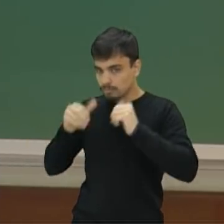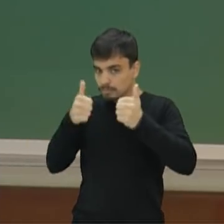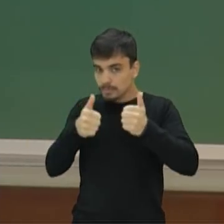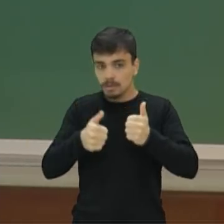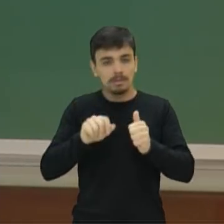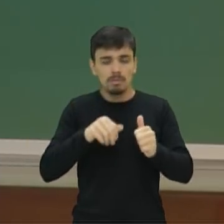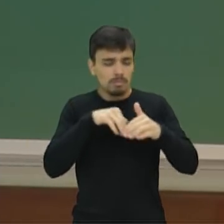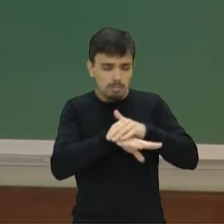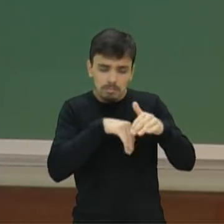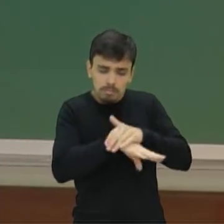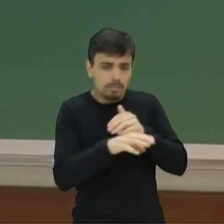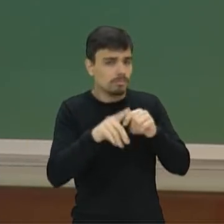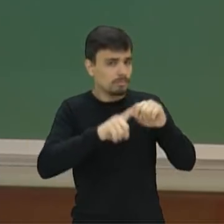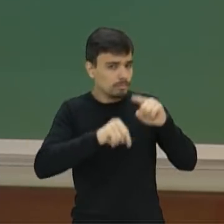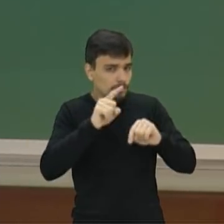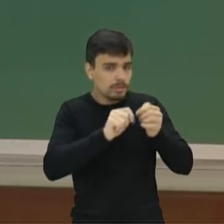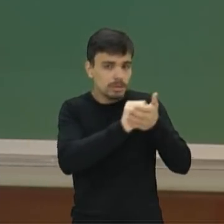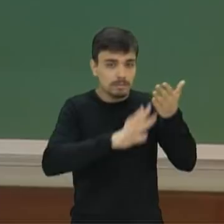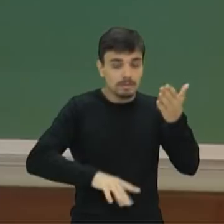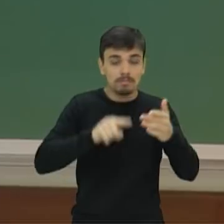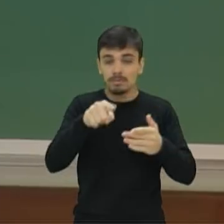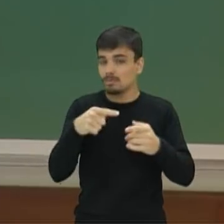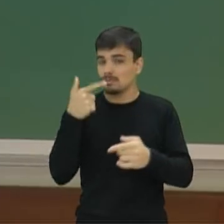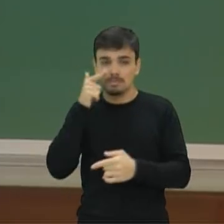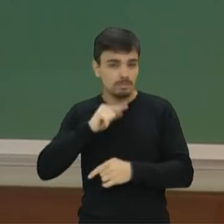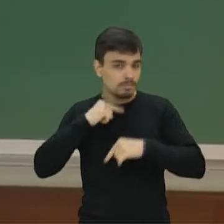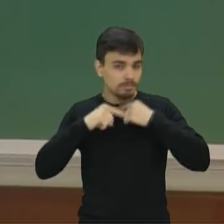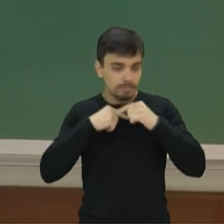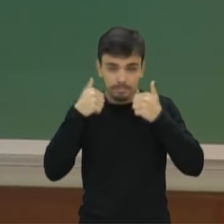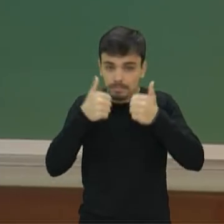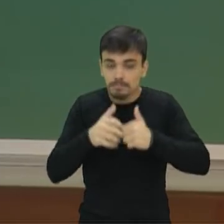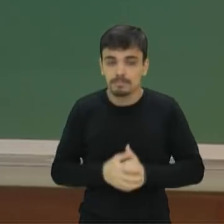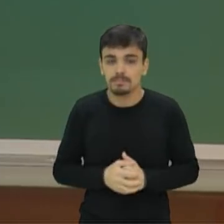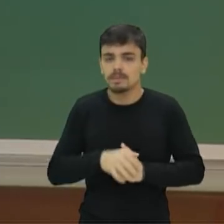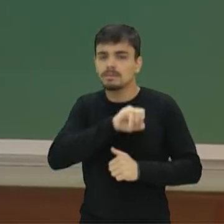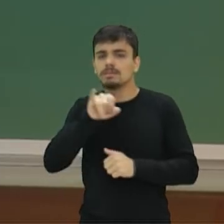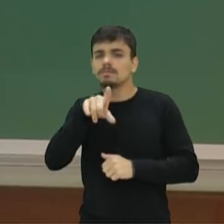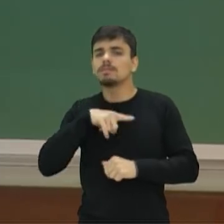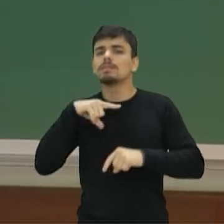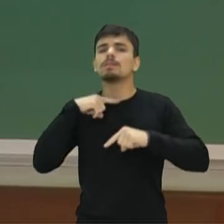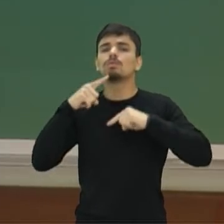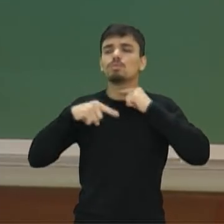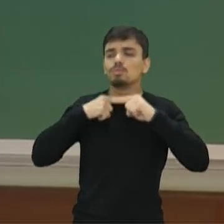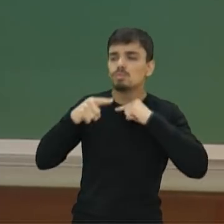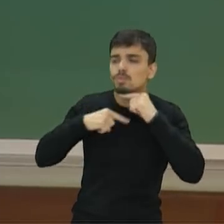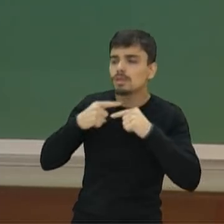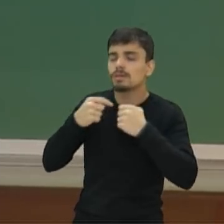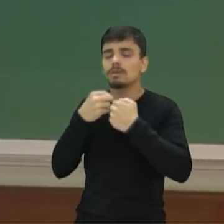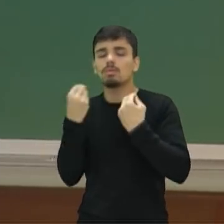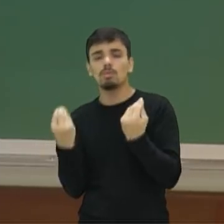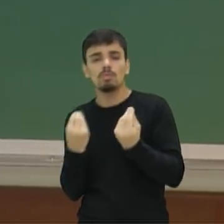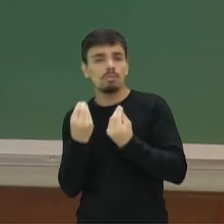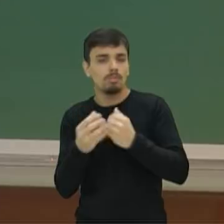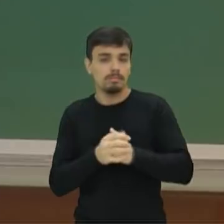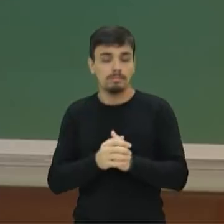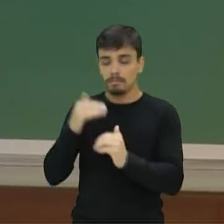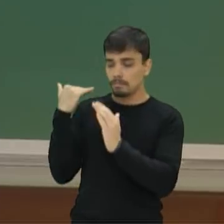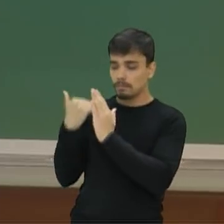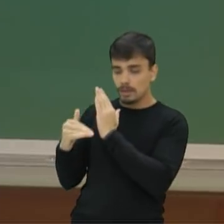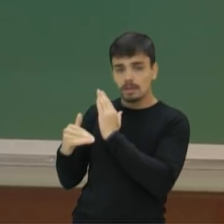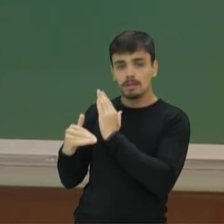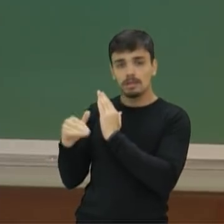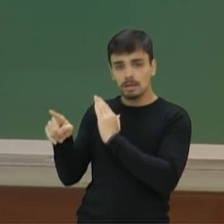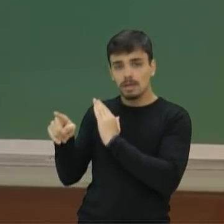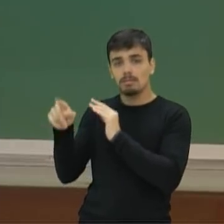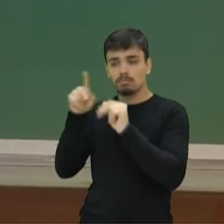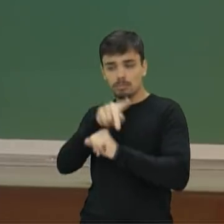atividades acumularem, hein, gente? Senão daqui a pouco você não dá conta. E se você está com dúvidas, o que você vai fazer? Vai lá, manda uma mensagem para sua teacher